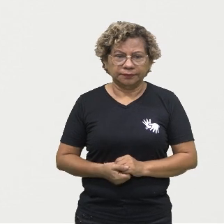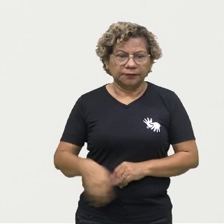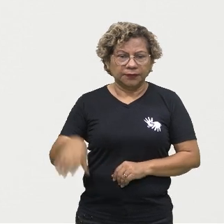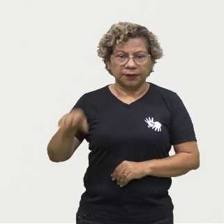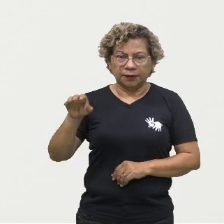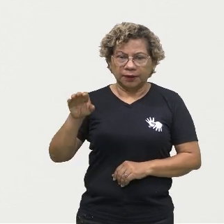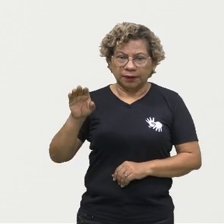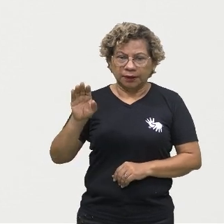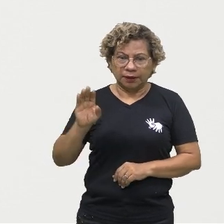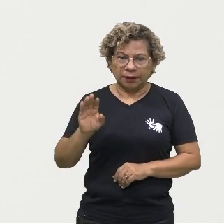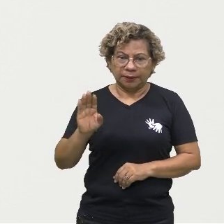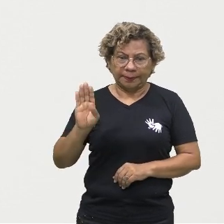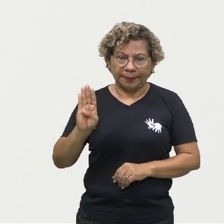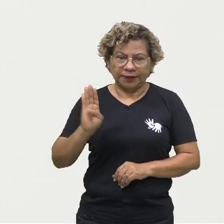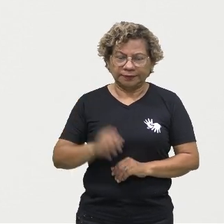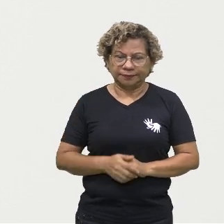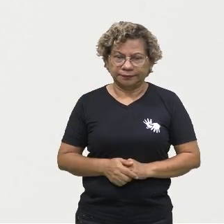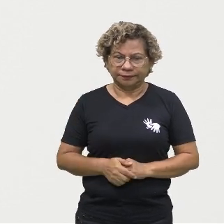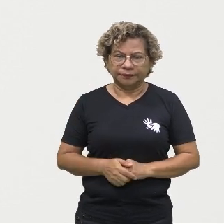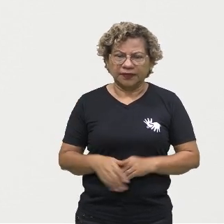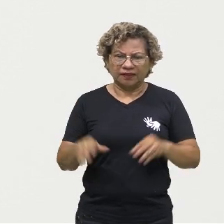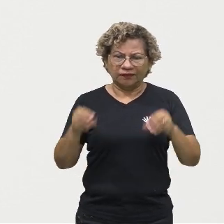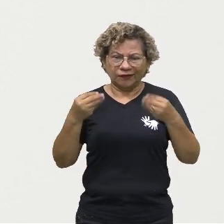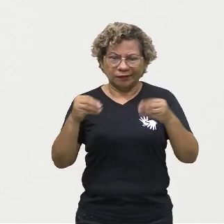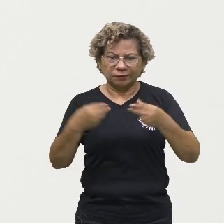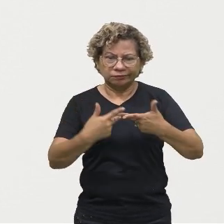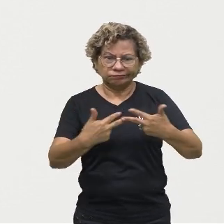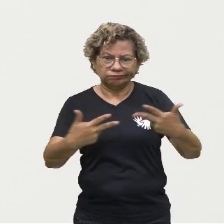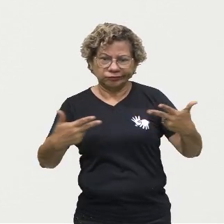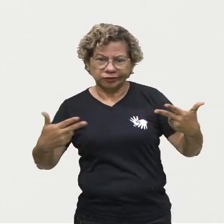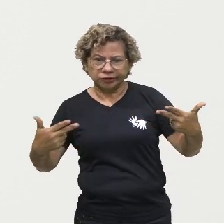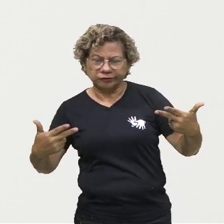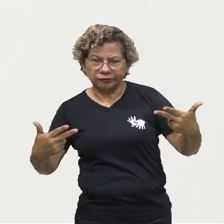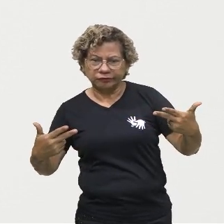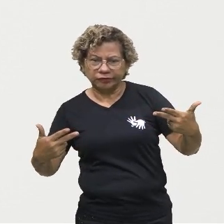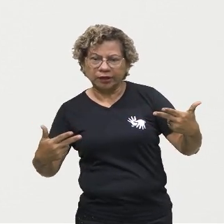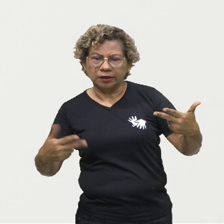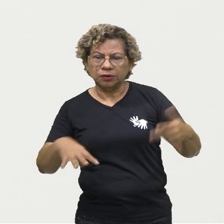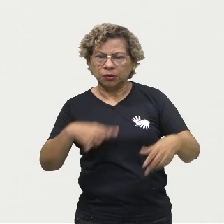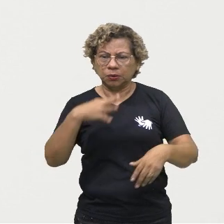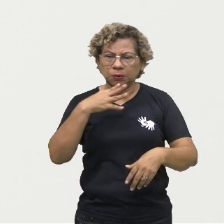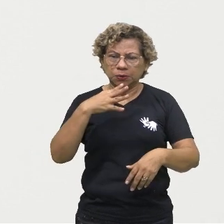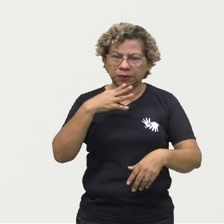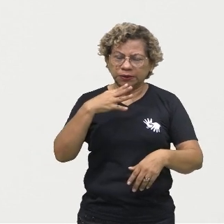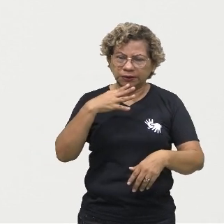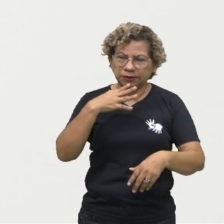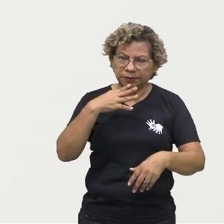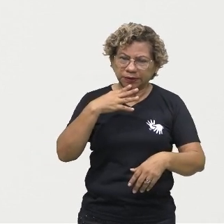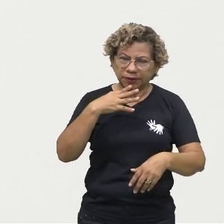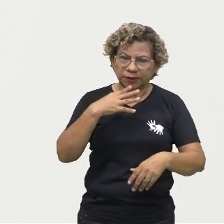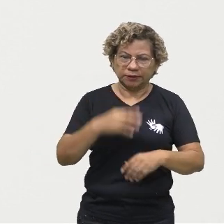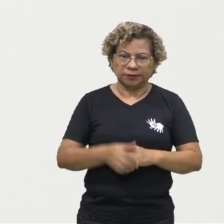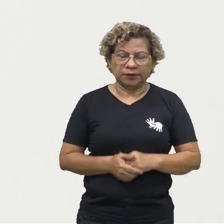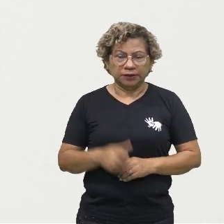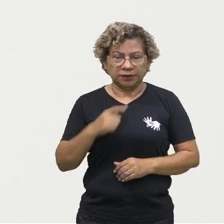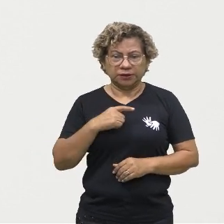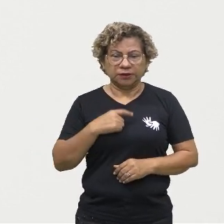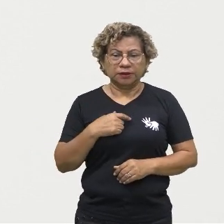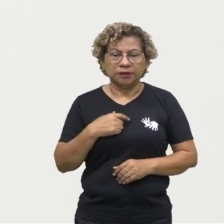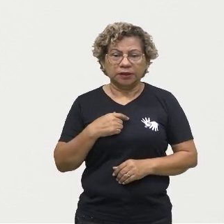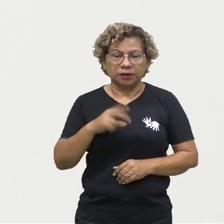tradição religiosa, podendo assim ser sujeito a mudanças, aqui nós temos duas palavras nessa questão que